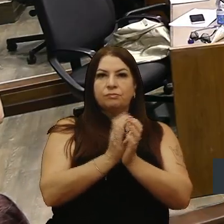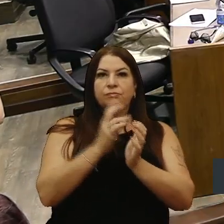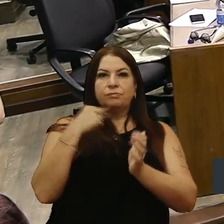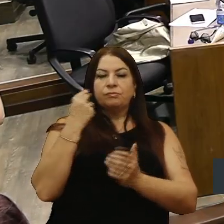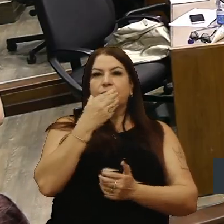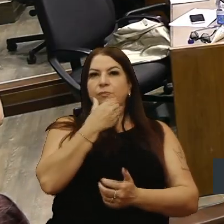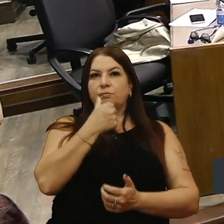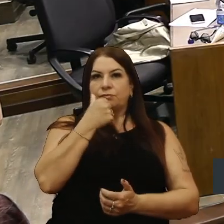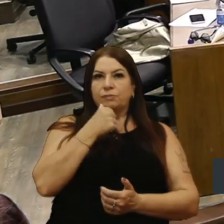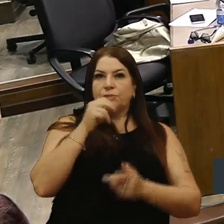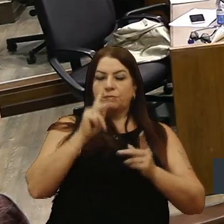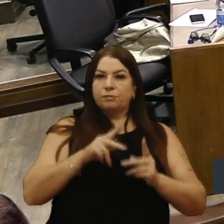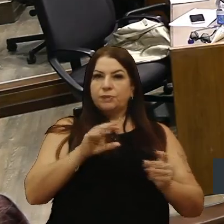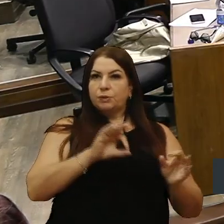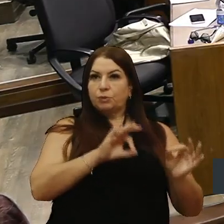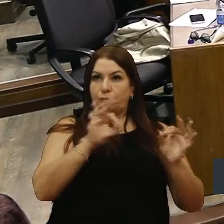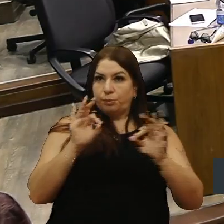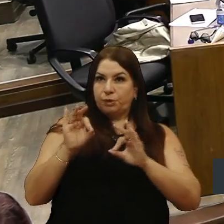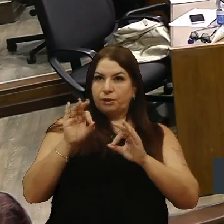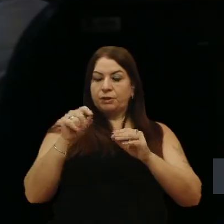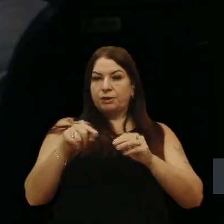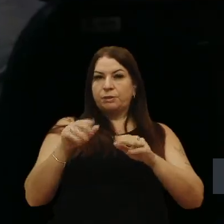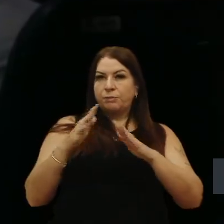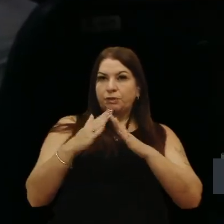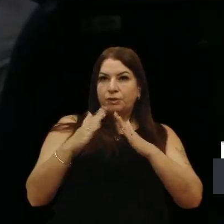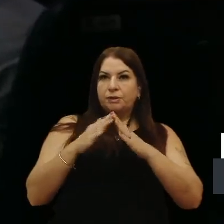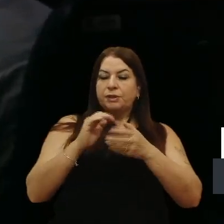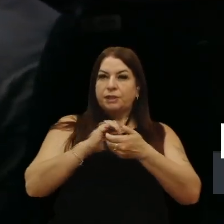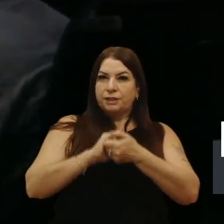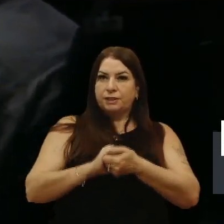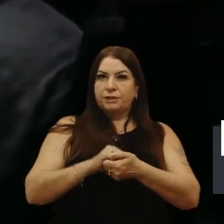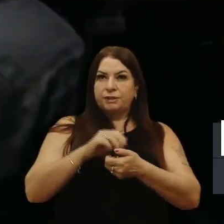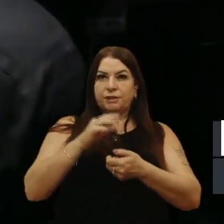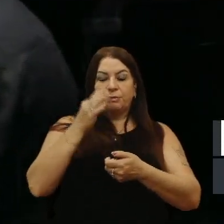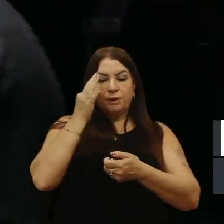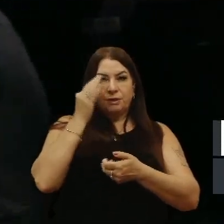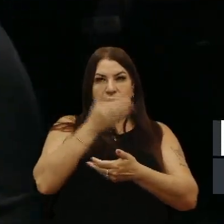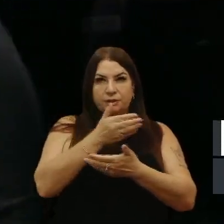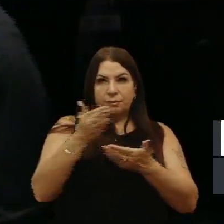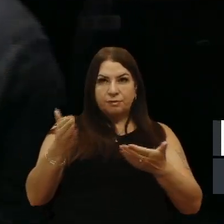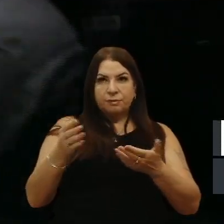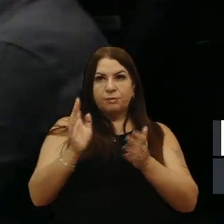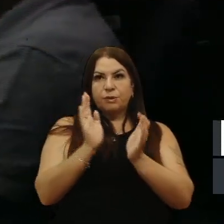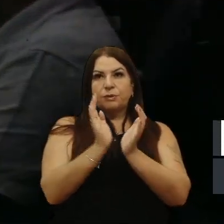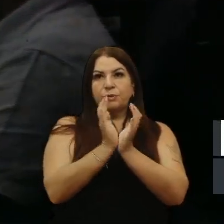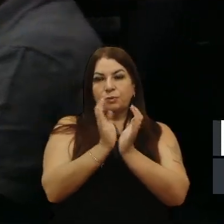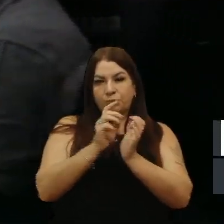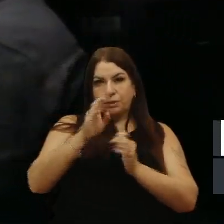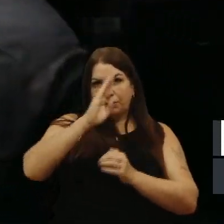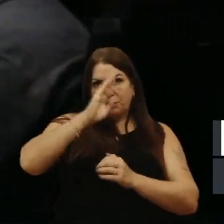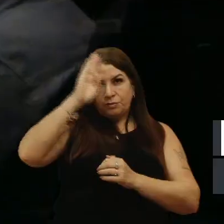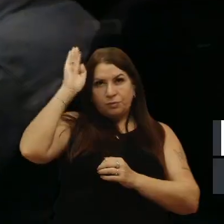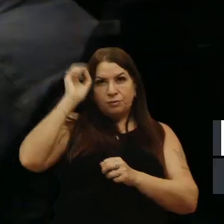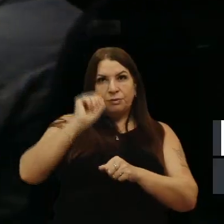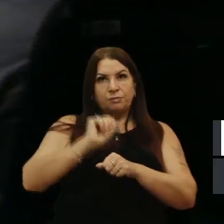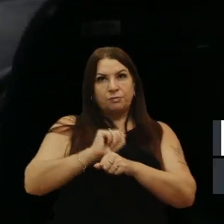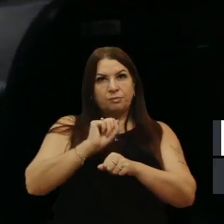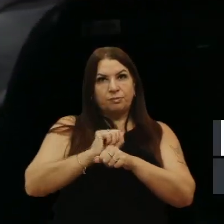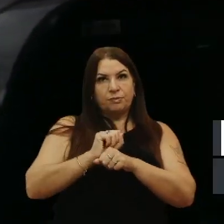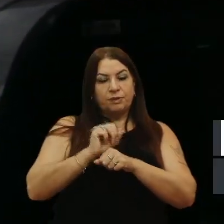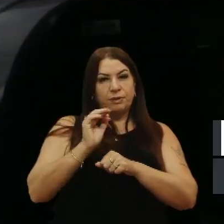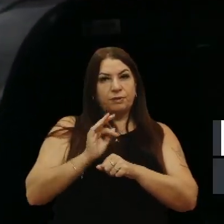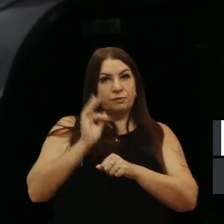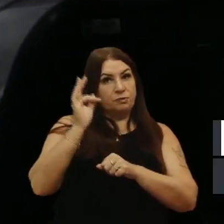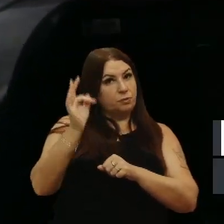vereadores e vereadoras, as pessoas que nos acompanham daqui de casa, saudar, né, as presenças que nós temos aqui hoje, o pessoal da Guarda, né, que esperamos que sejam